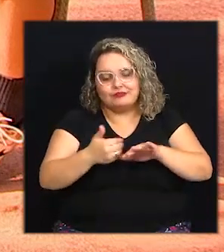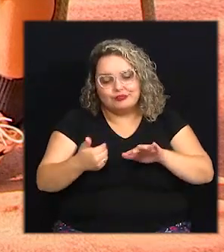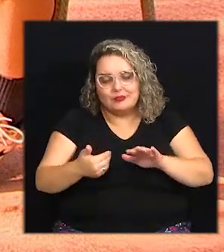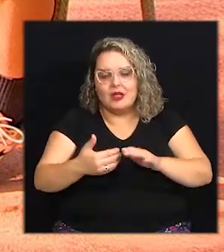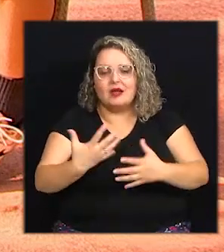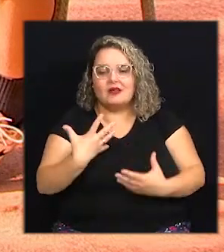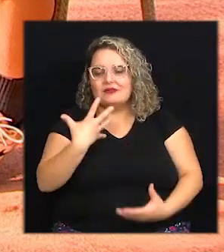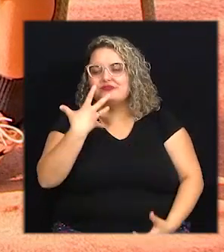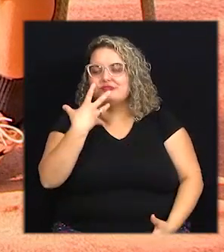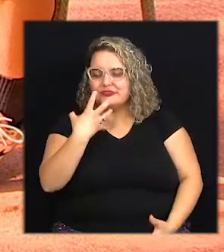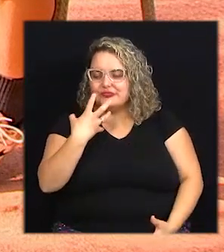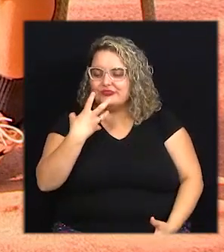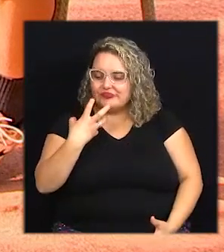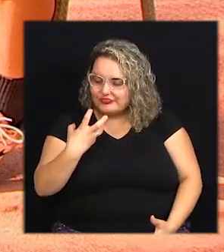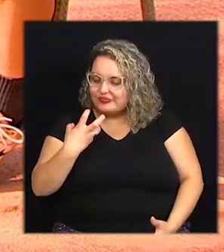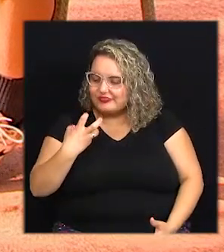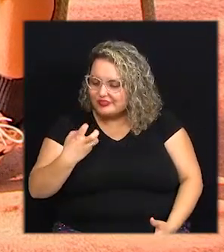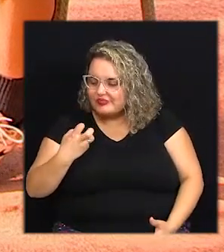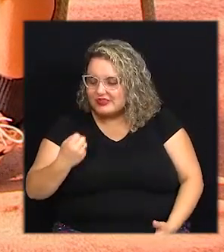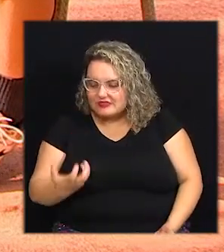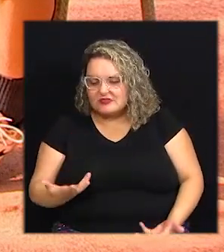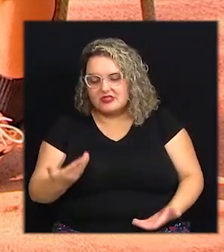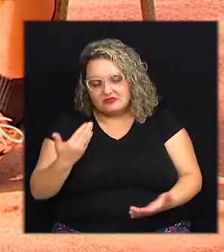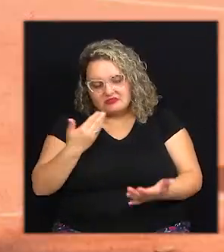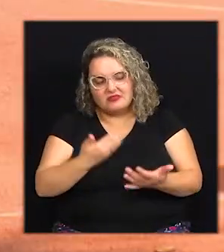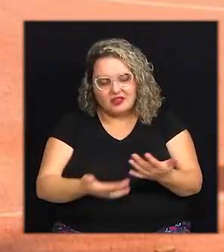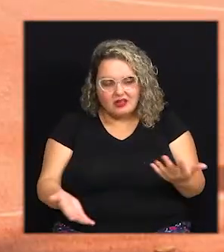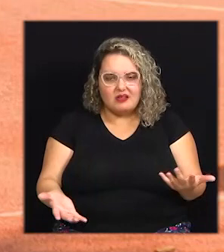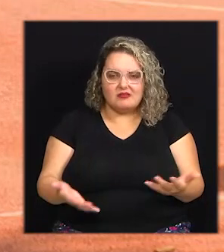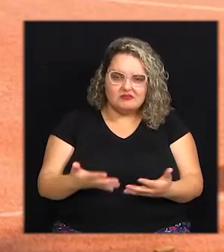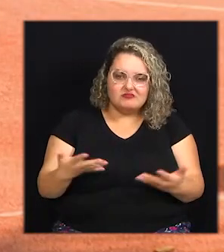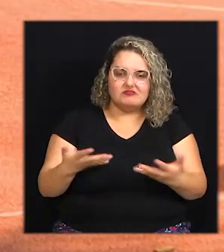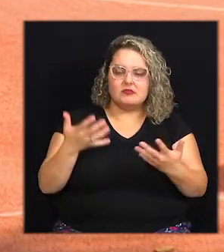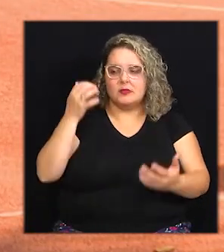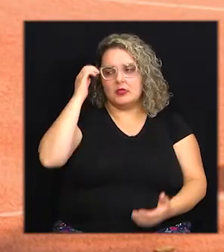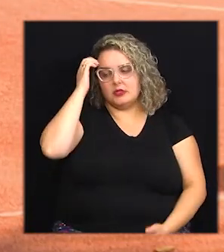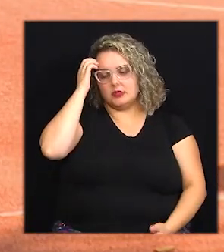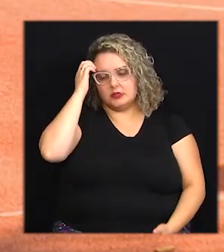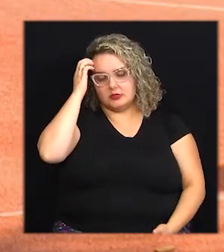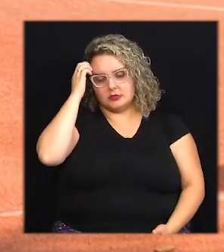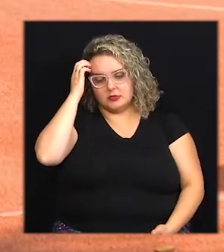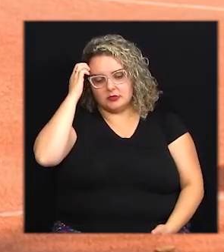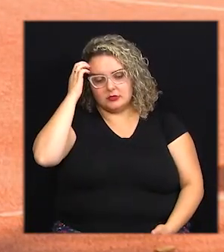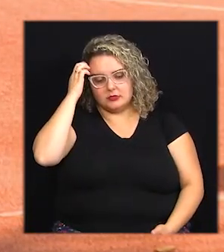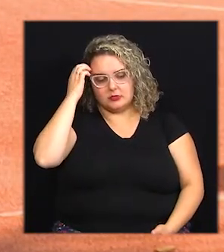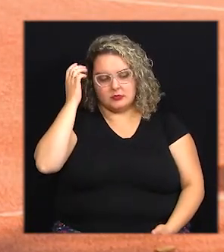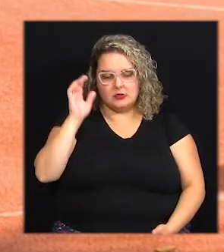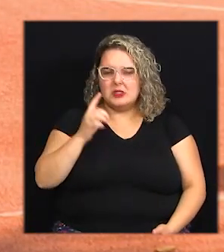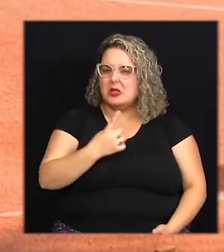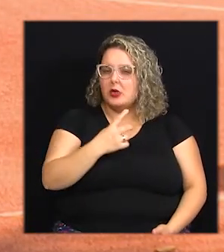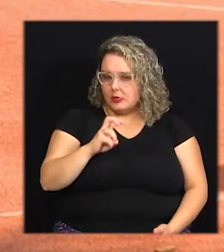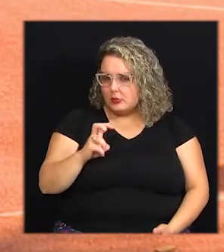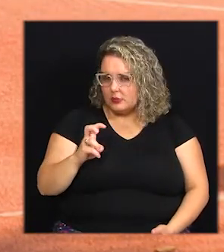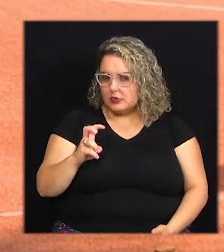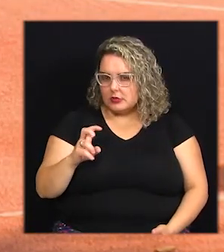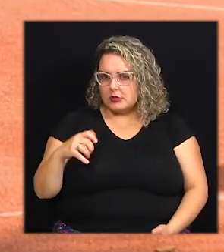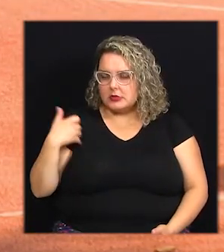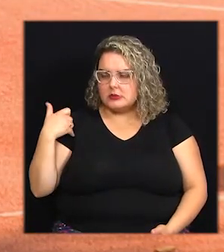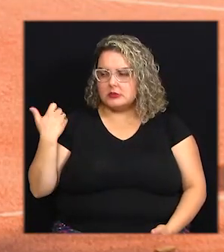exatamente. Mas depois, com 16 anos, não, foi 15